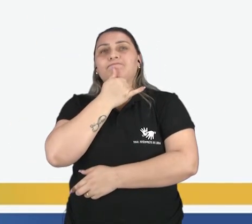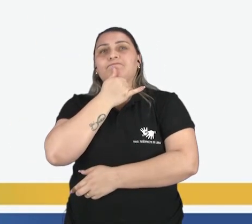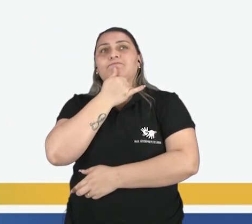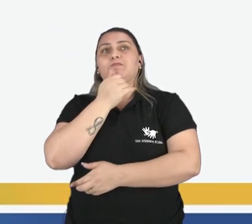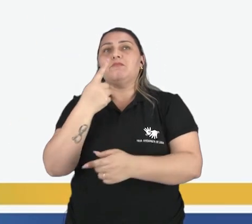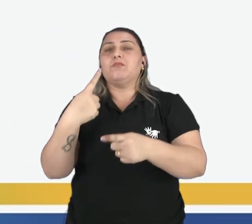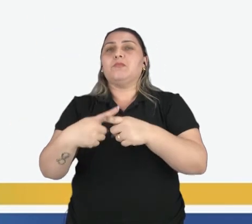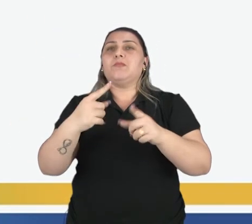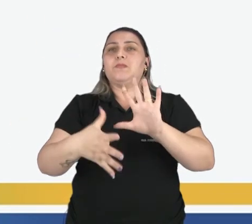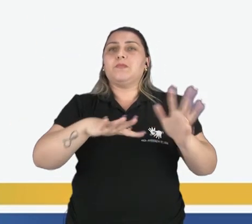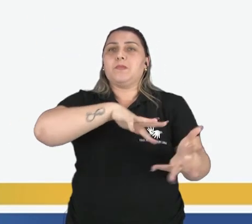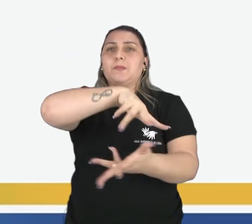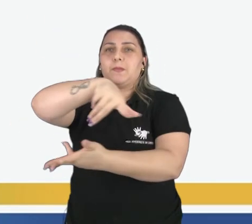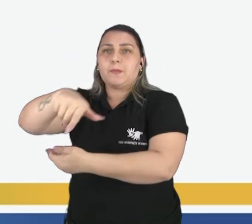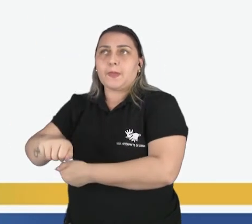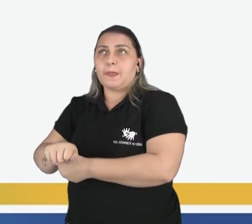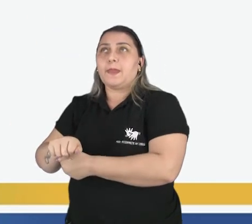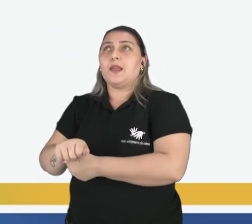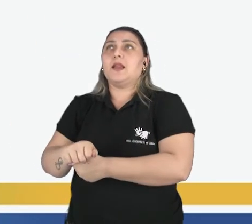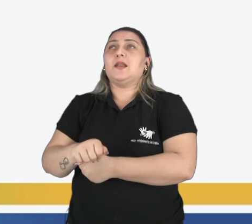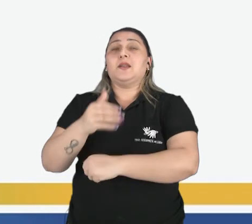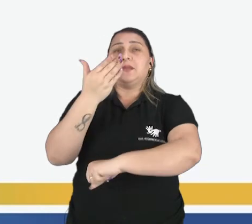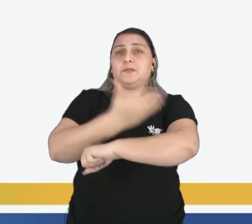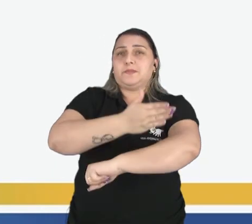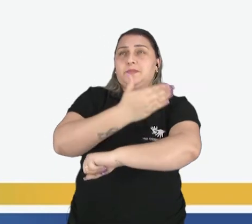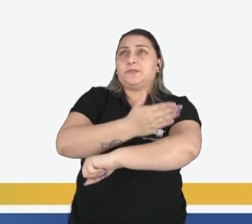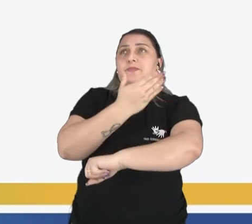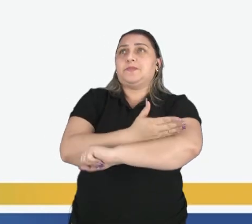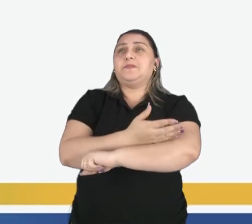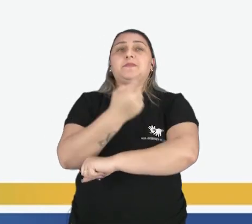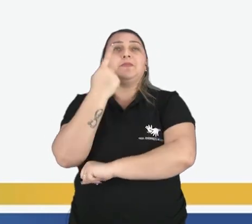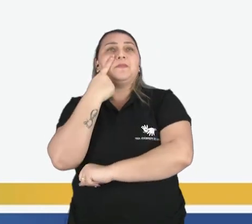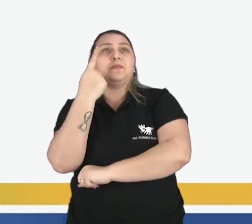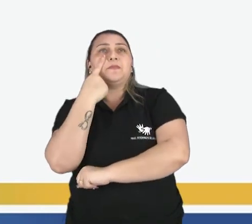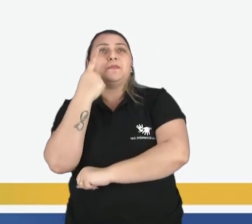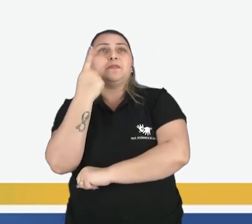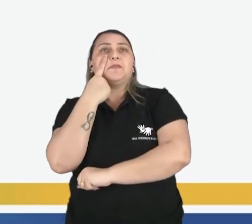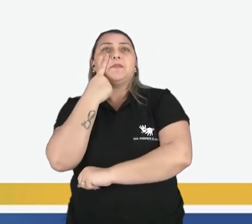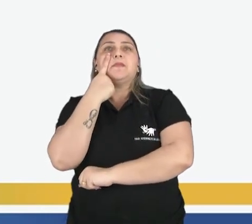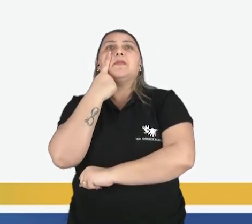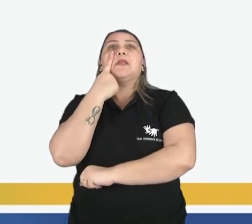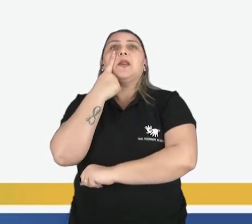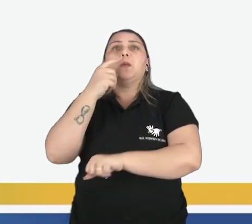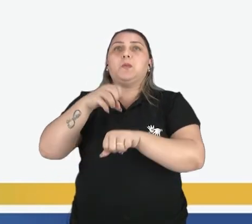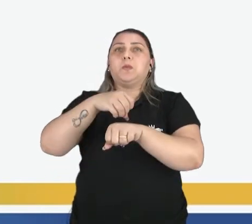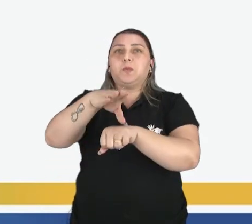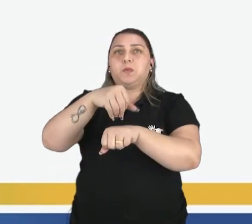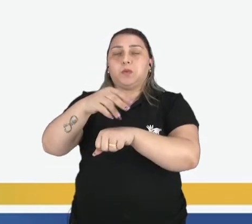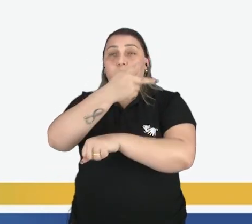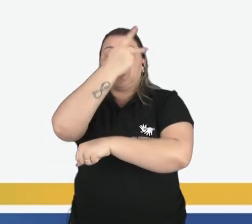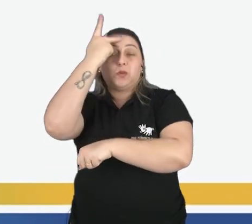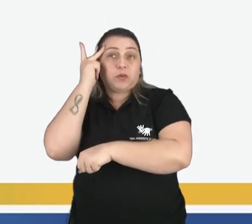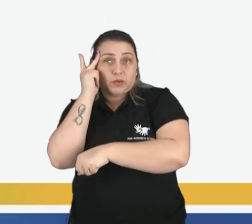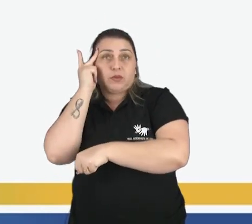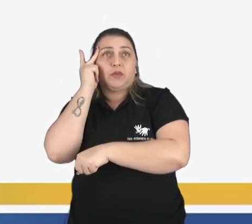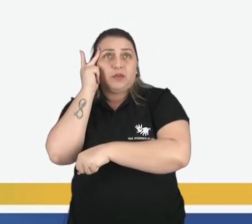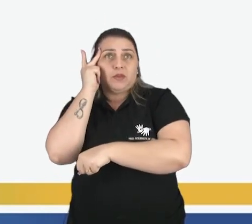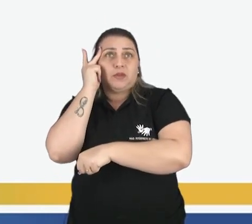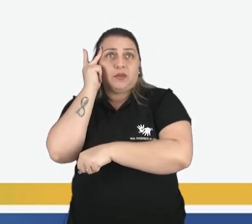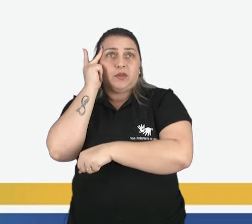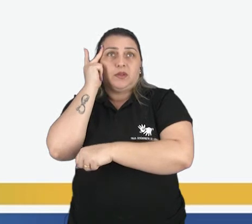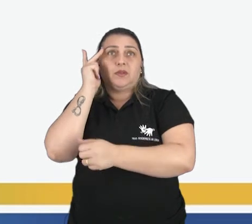da pandemia. Vamos então ao nosso exercitando? Olha só, a respeito da distribuição das pessoas